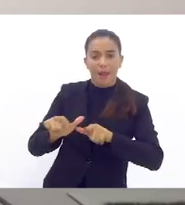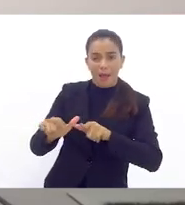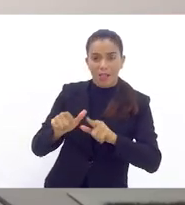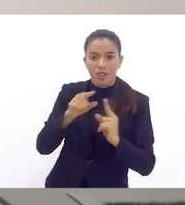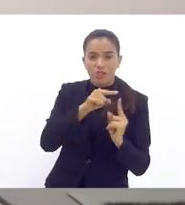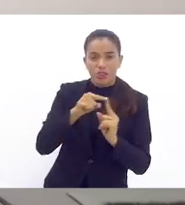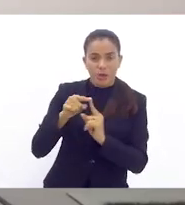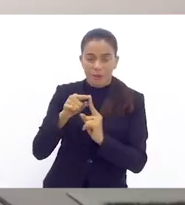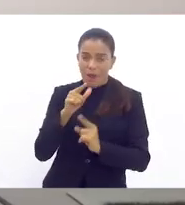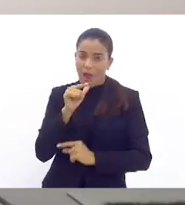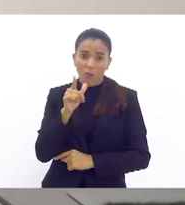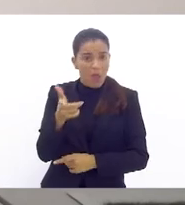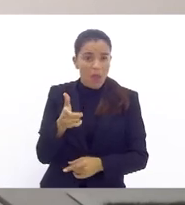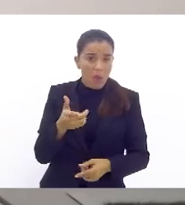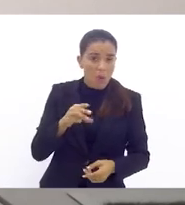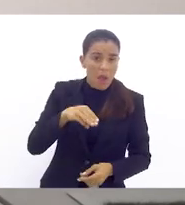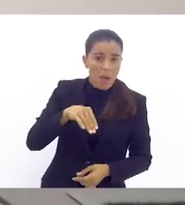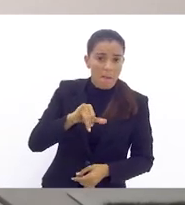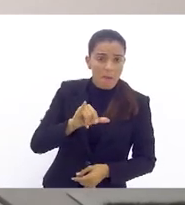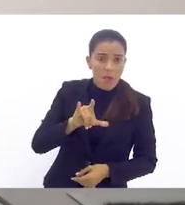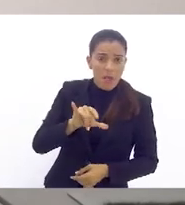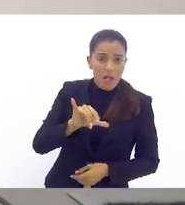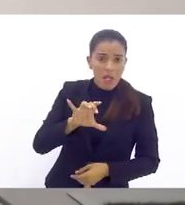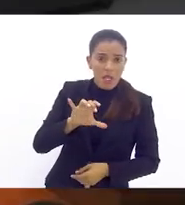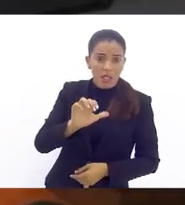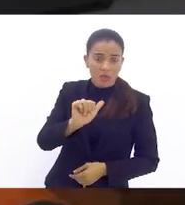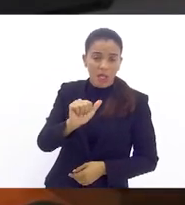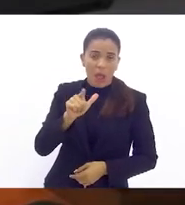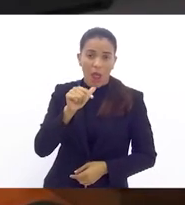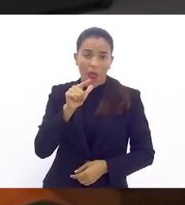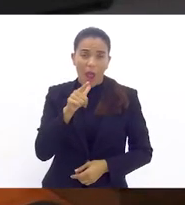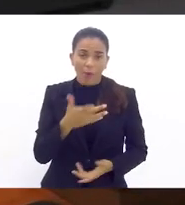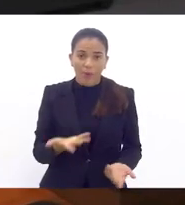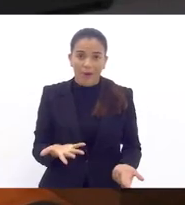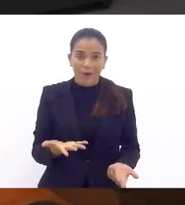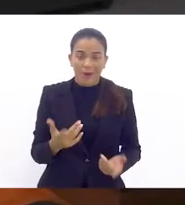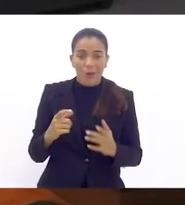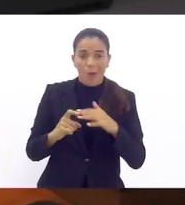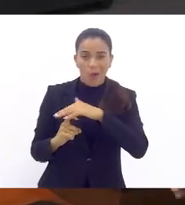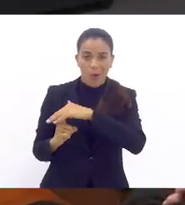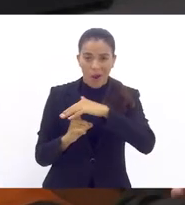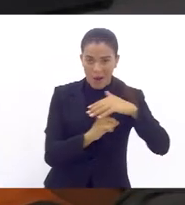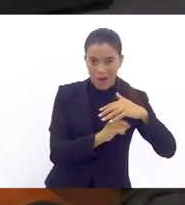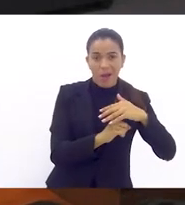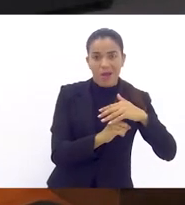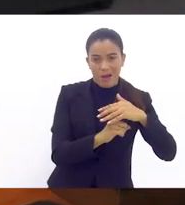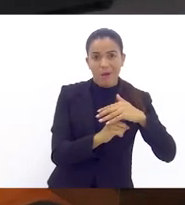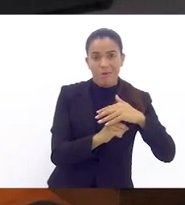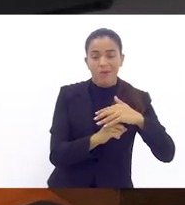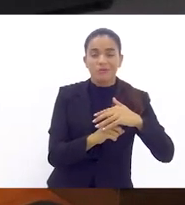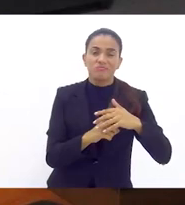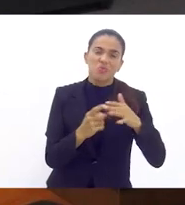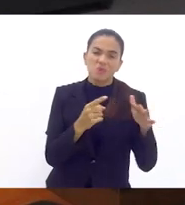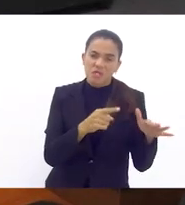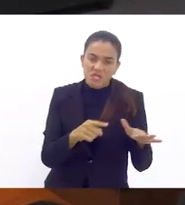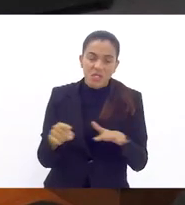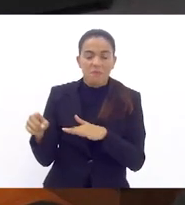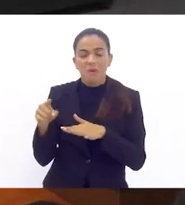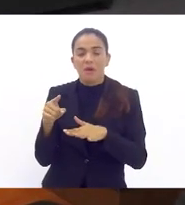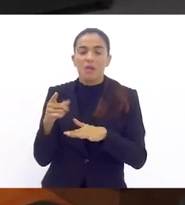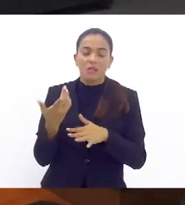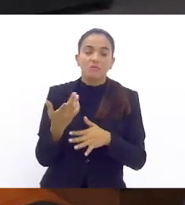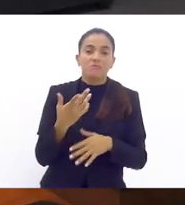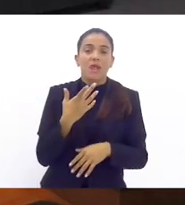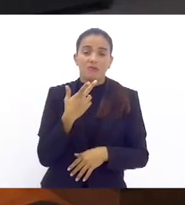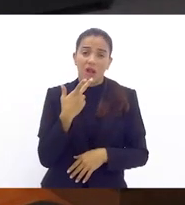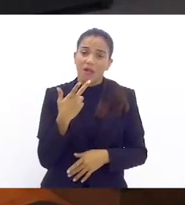temos uma milícia da água. Né? Eles alegavam isso, os ambulantes, depois de inquiridos, né, depois, uma semana depois do resultado, alguns dias,